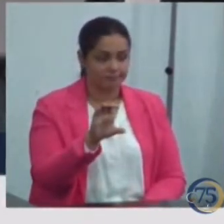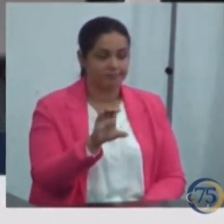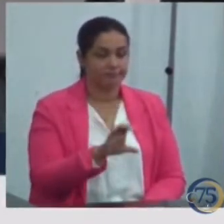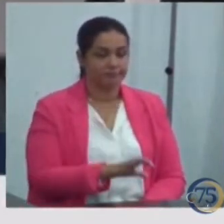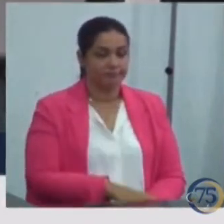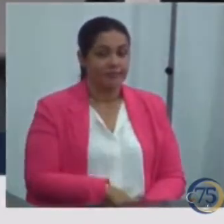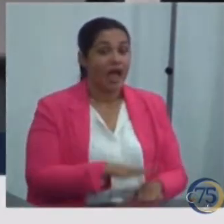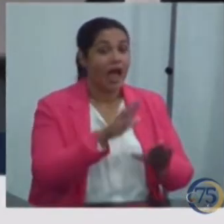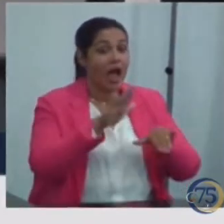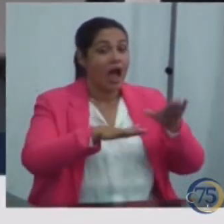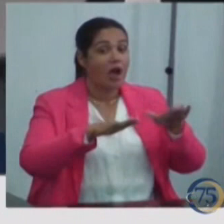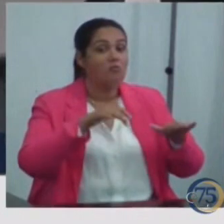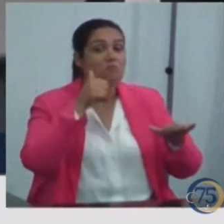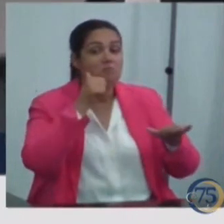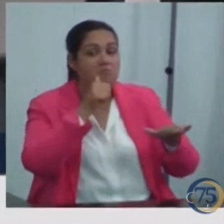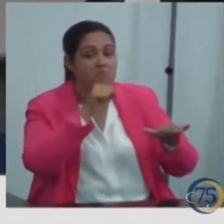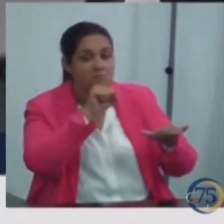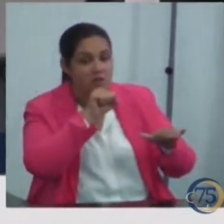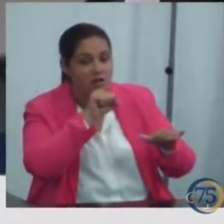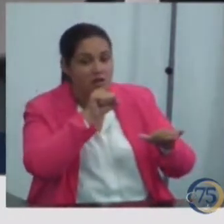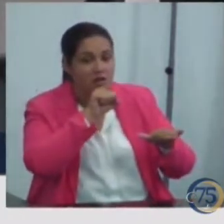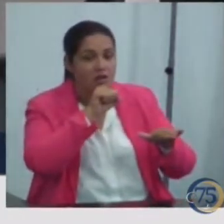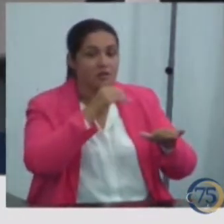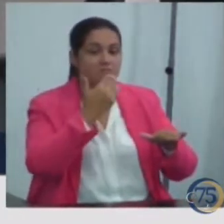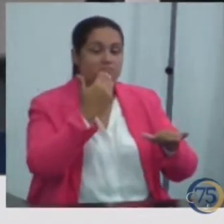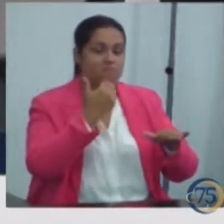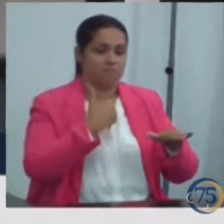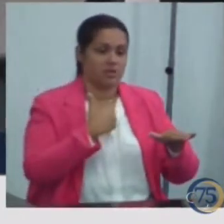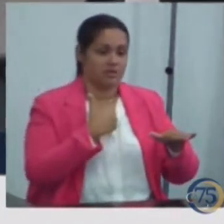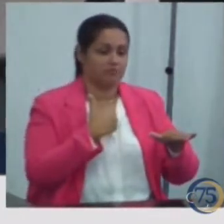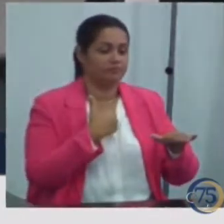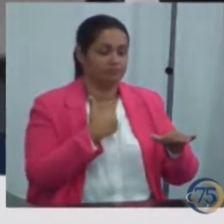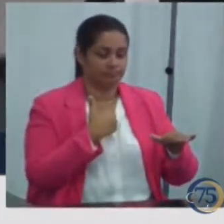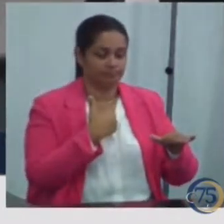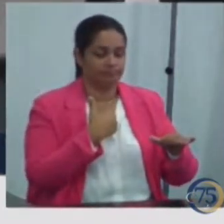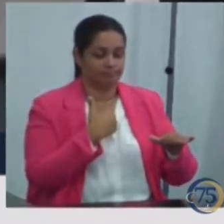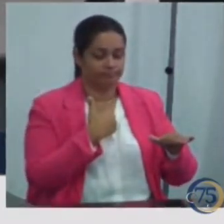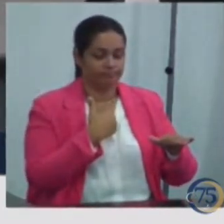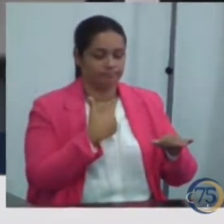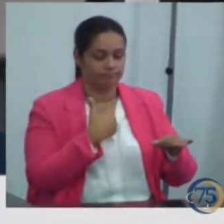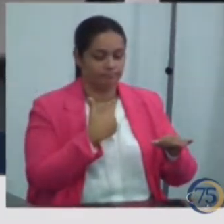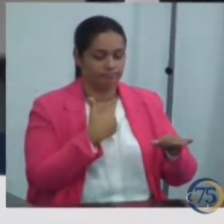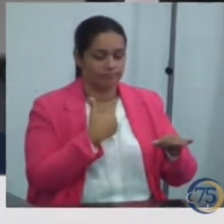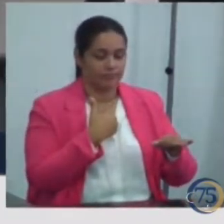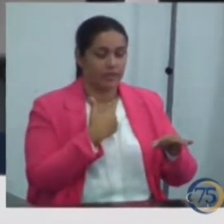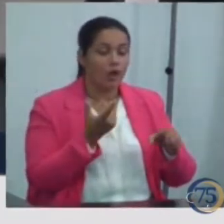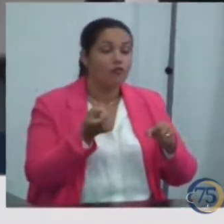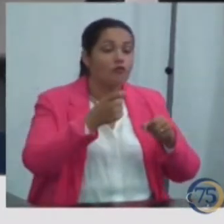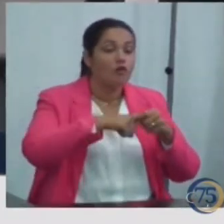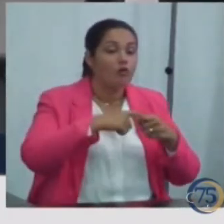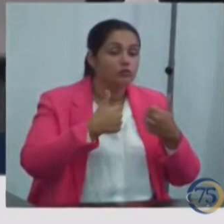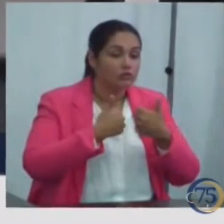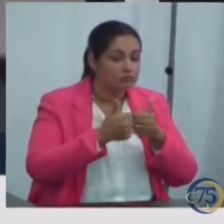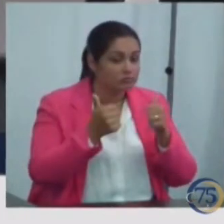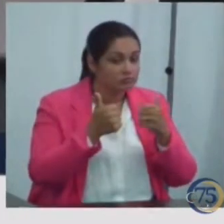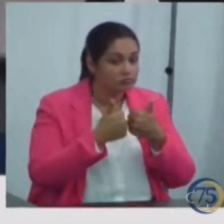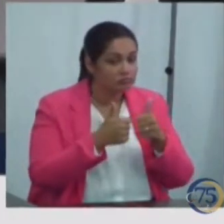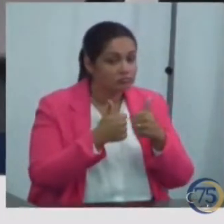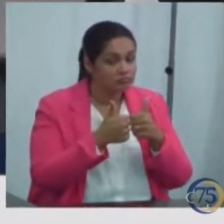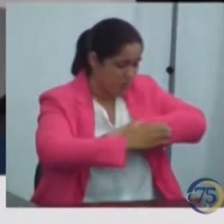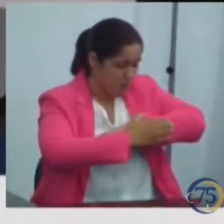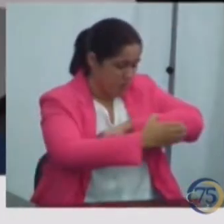mães e alunos nos procuraram solicitando a volta deste